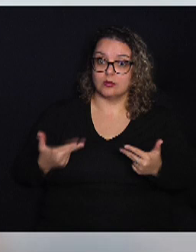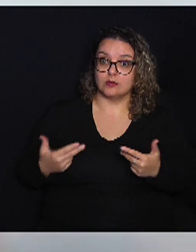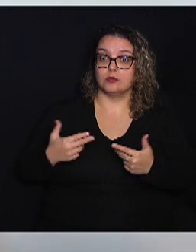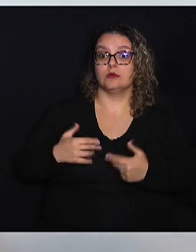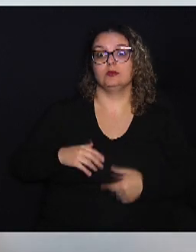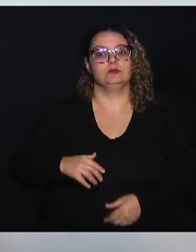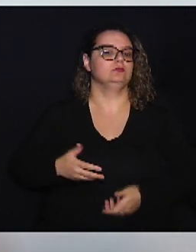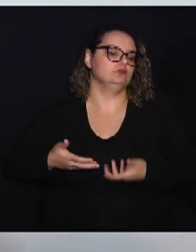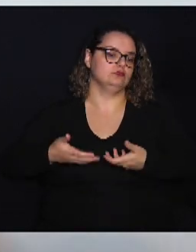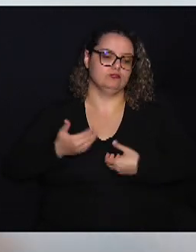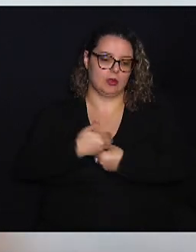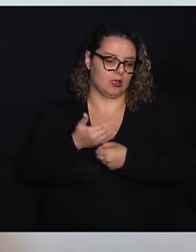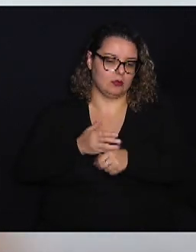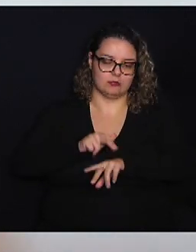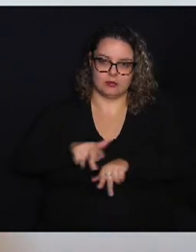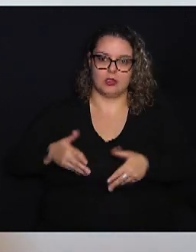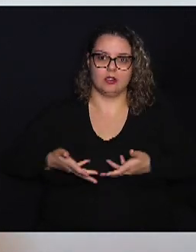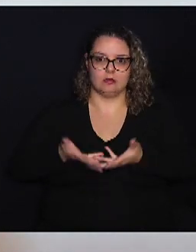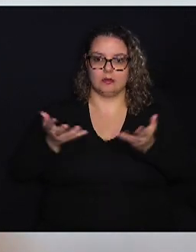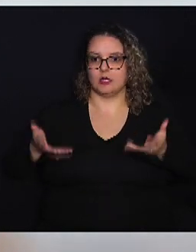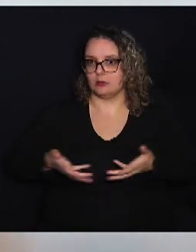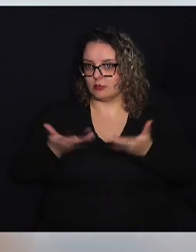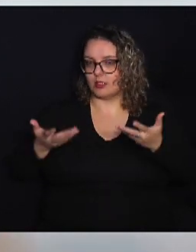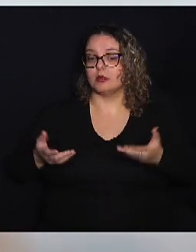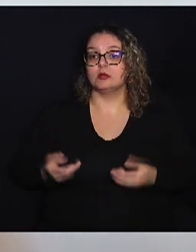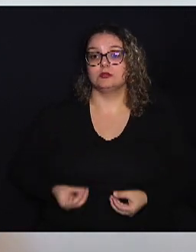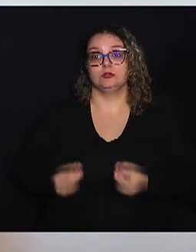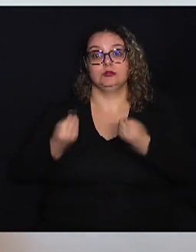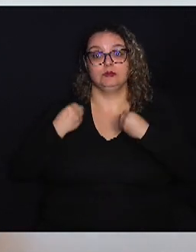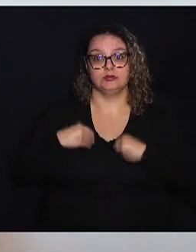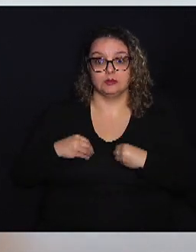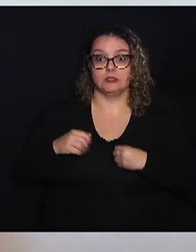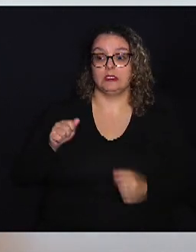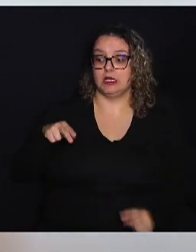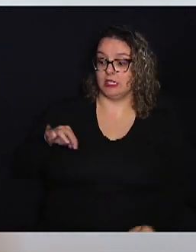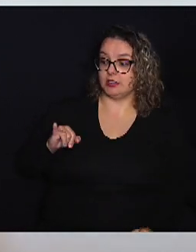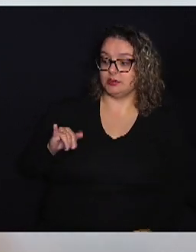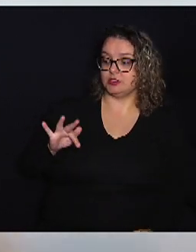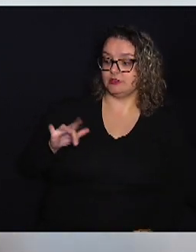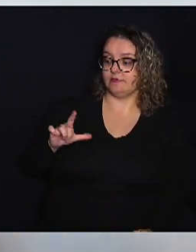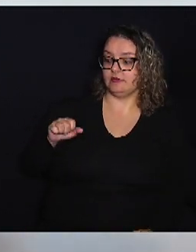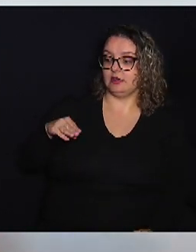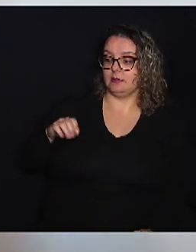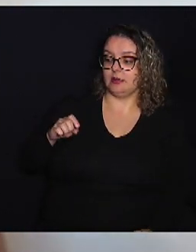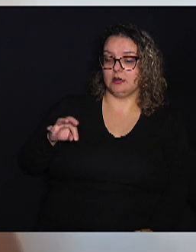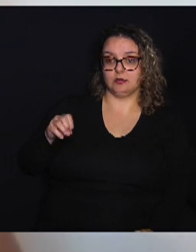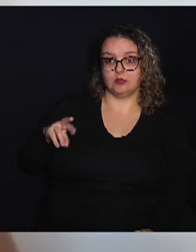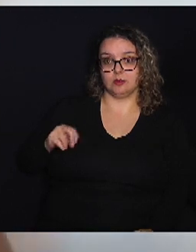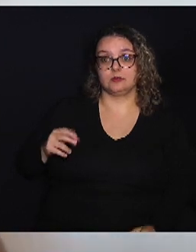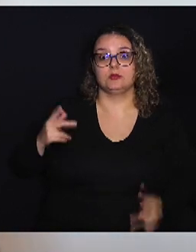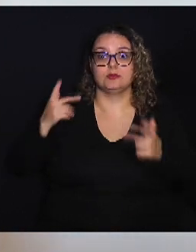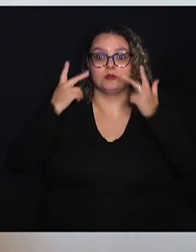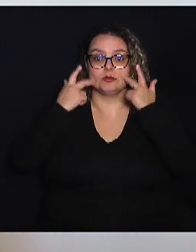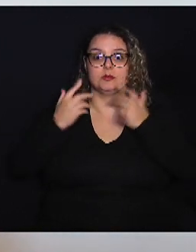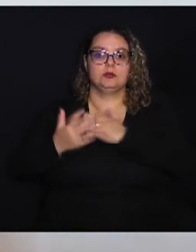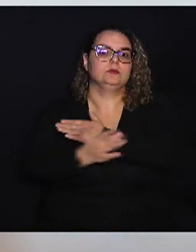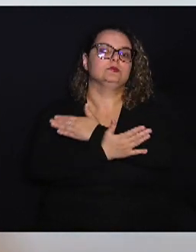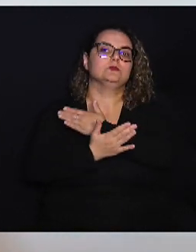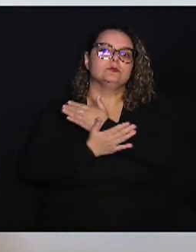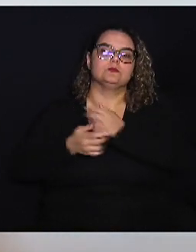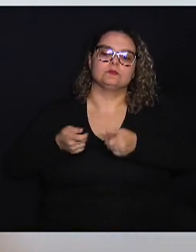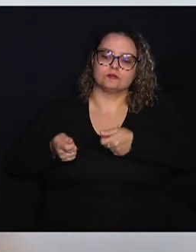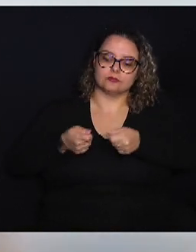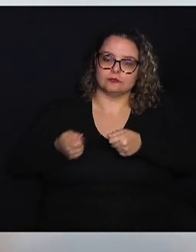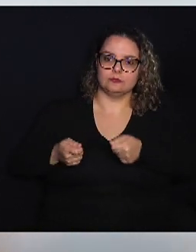vegetais, né, eu já estou trazendo para mim elementos que são anti-inflamatórios naturais e que vão ajudar no controle